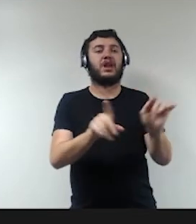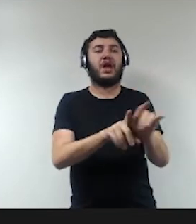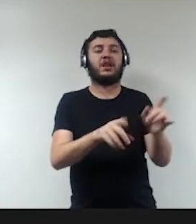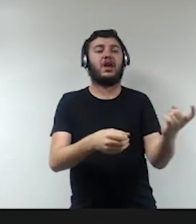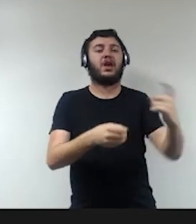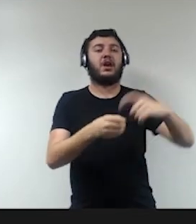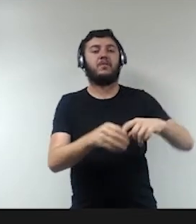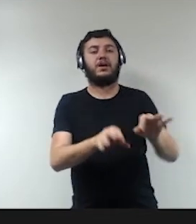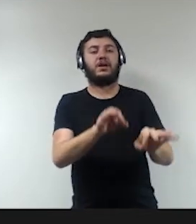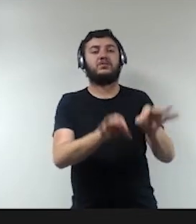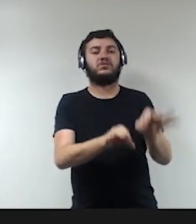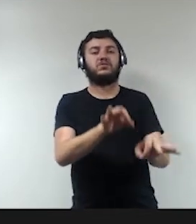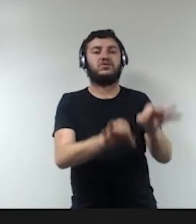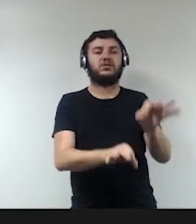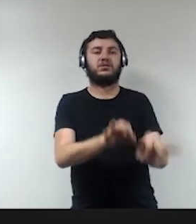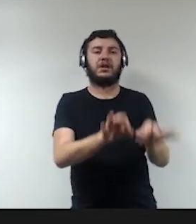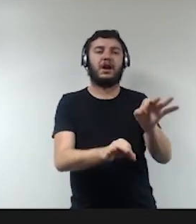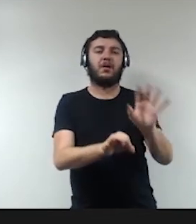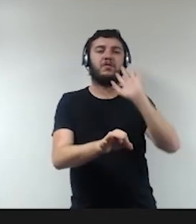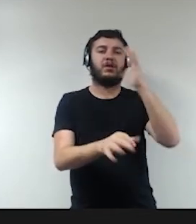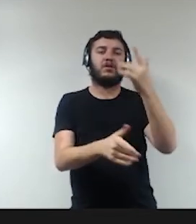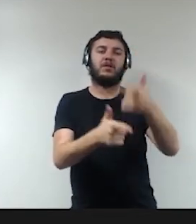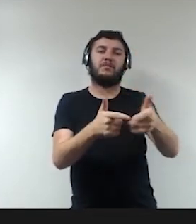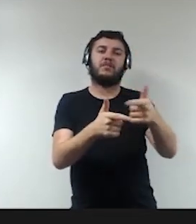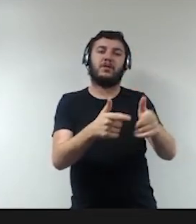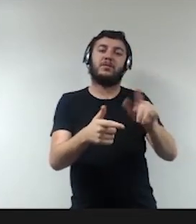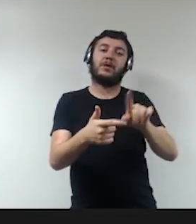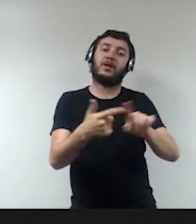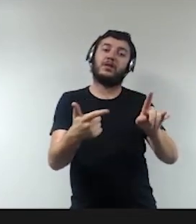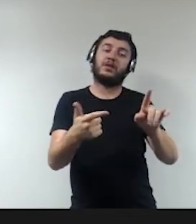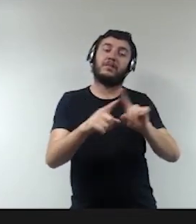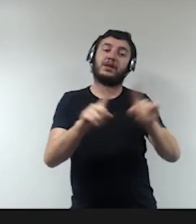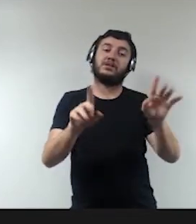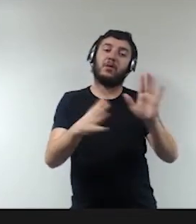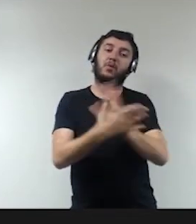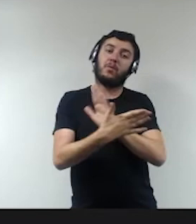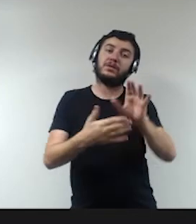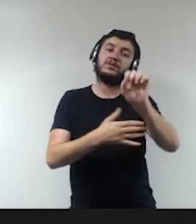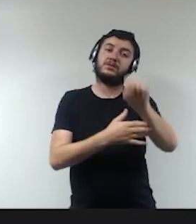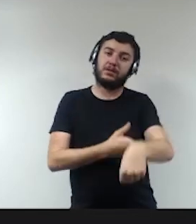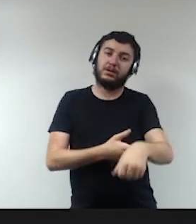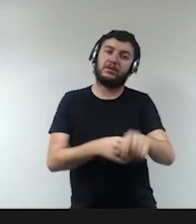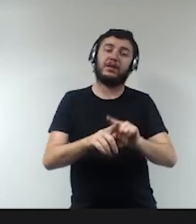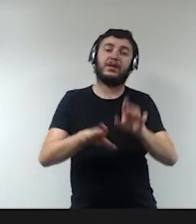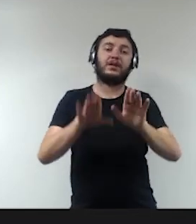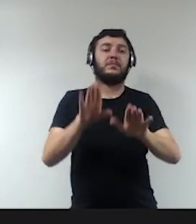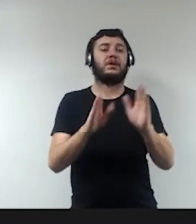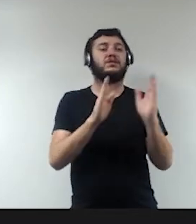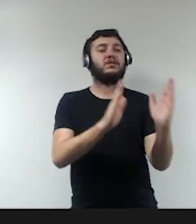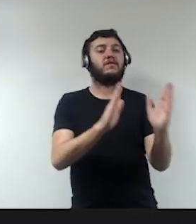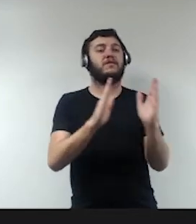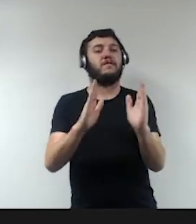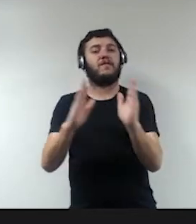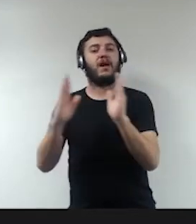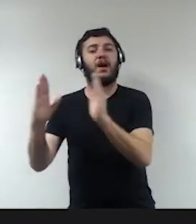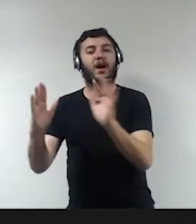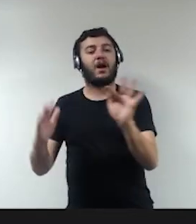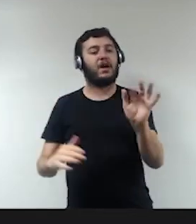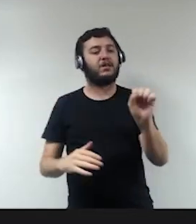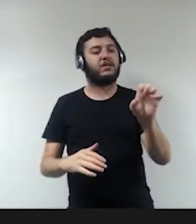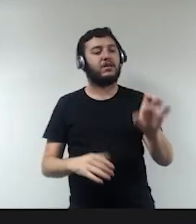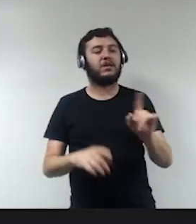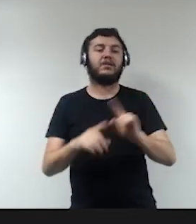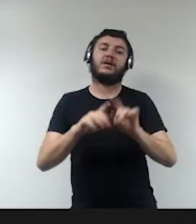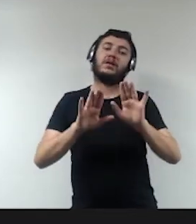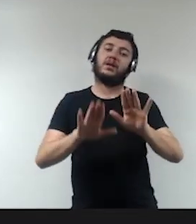outras sim, ou talvez em algumas fases, ou apenas uma fase. Então depende muito do